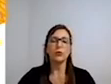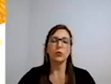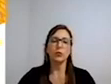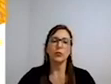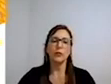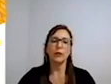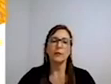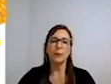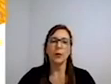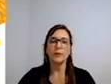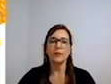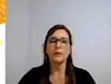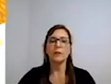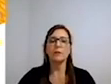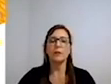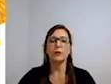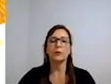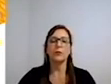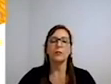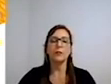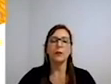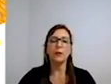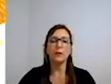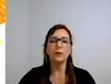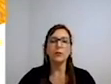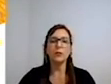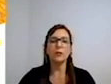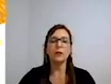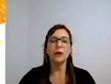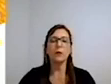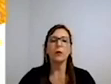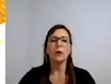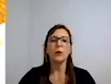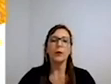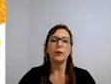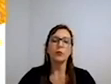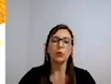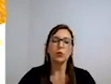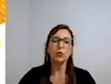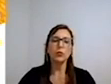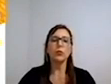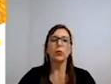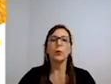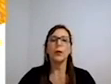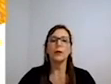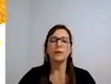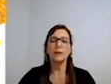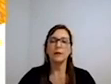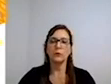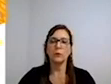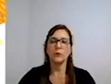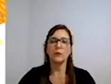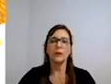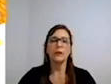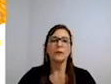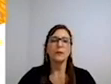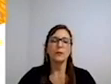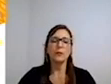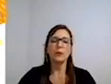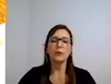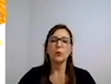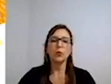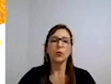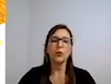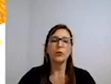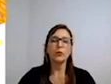Outros conduzem respostas que vão do sistema nervoso central para os músculos ou para as glândulas. São os